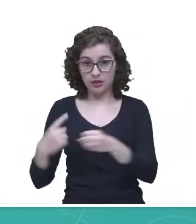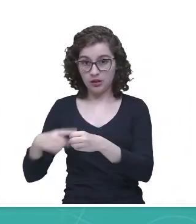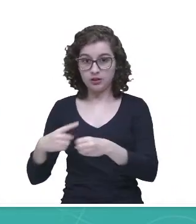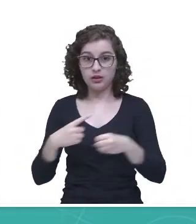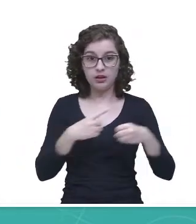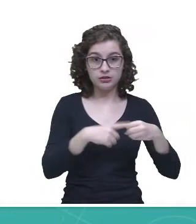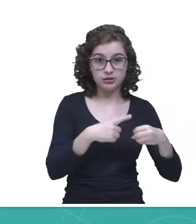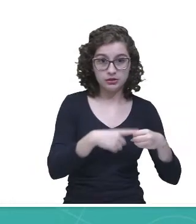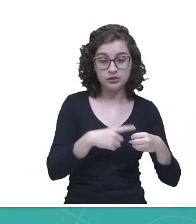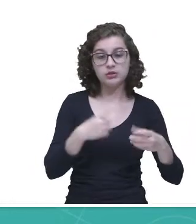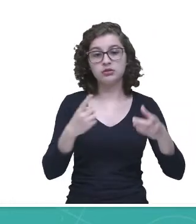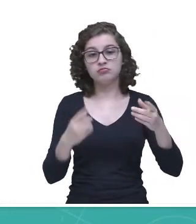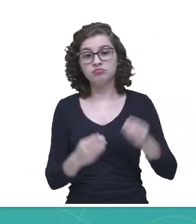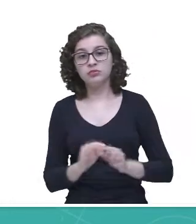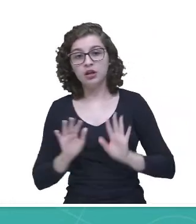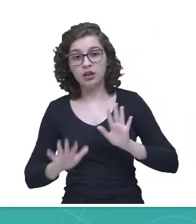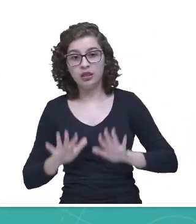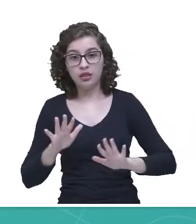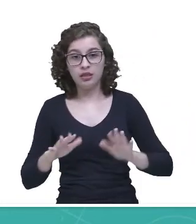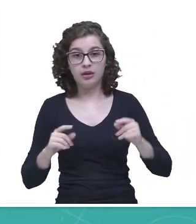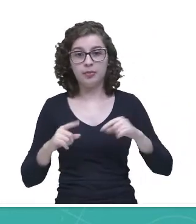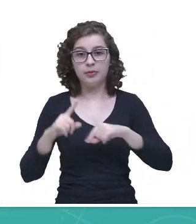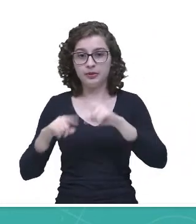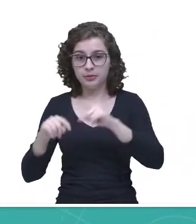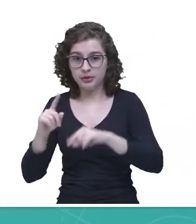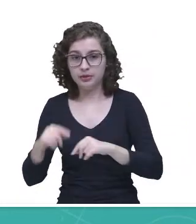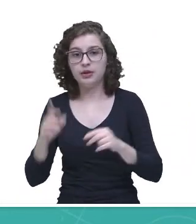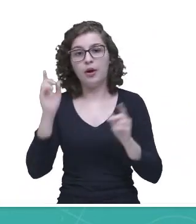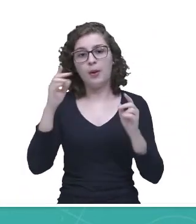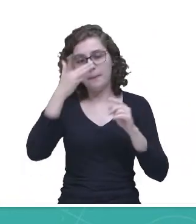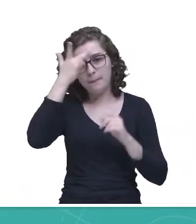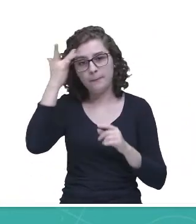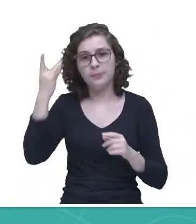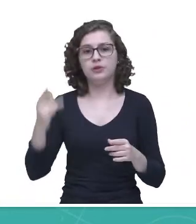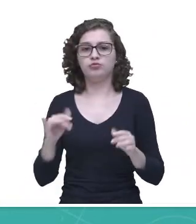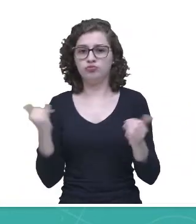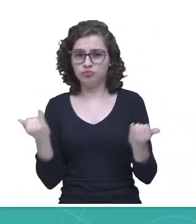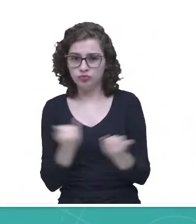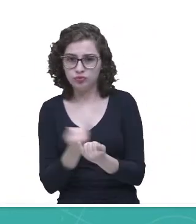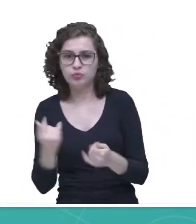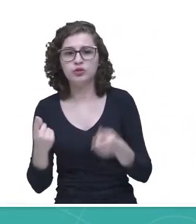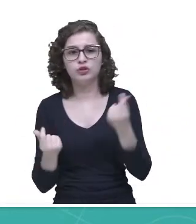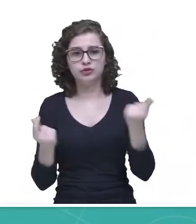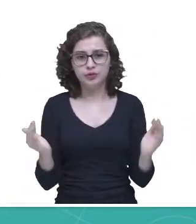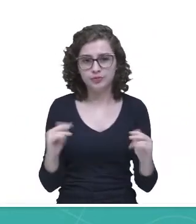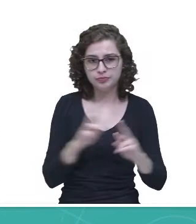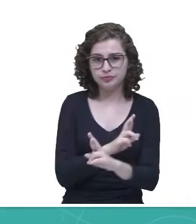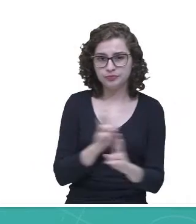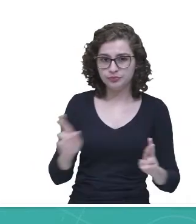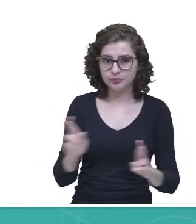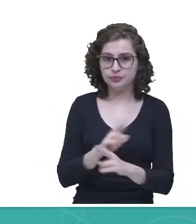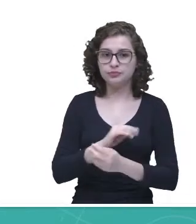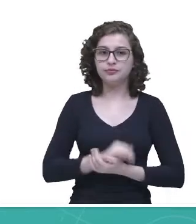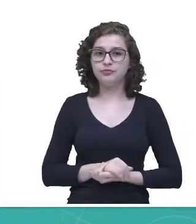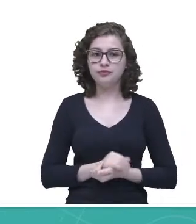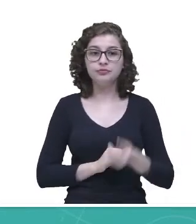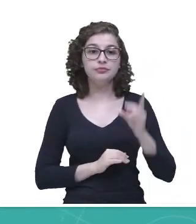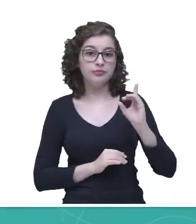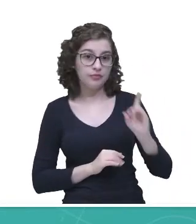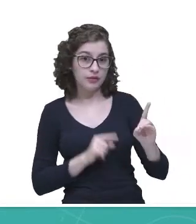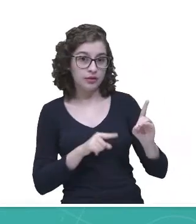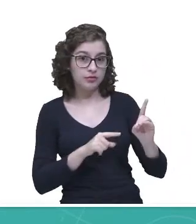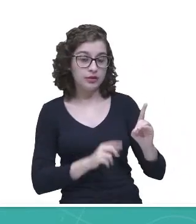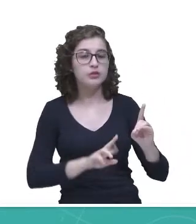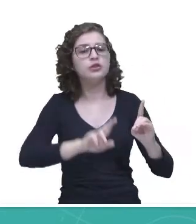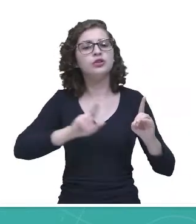dos fluxos de pessoas, mercadorias, capitais e informações. Ou letra D, as redes elas são